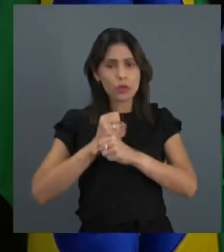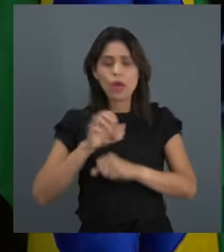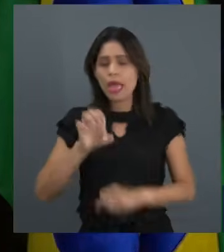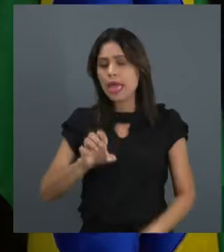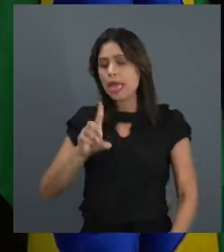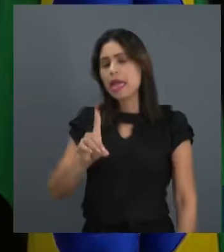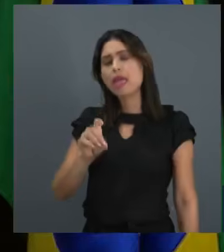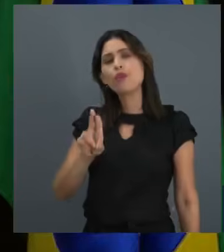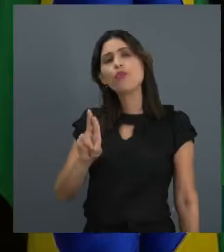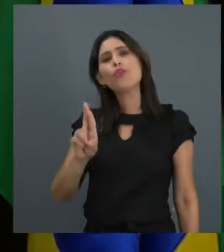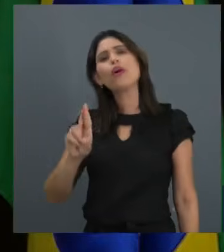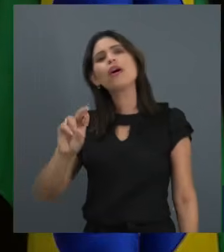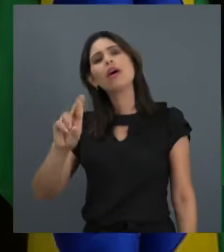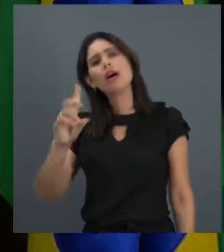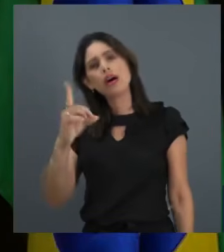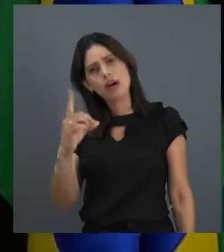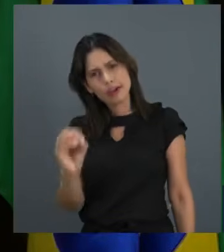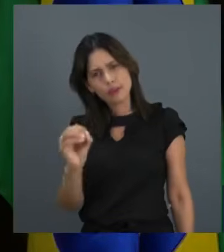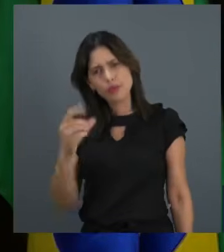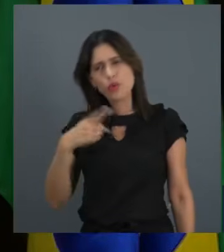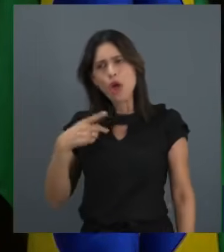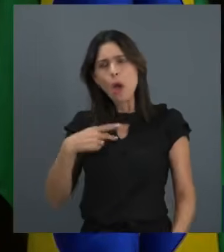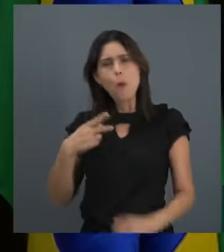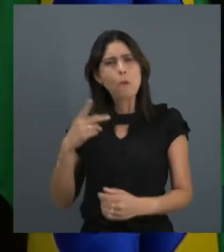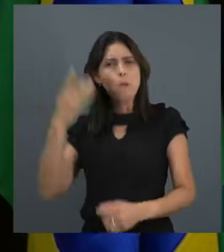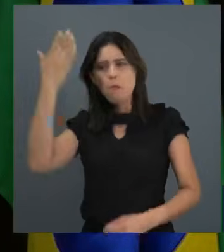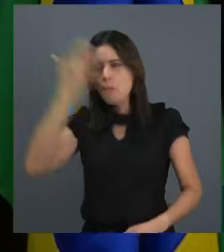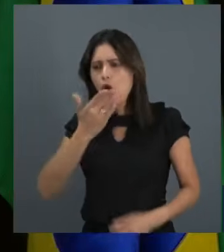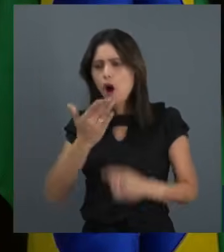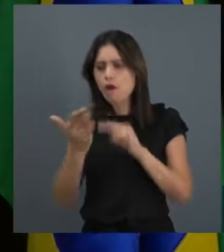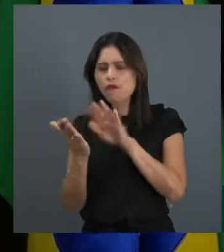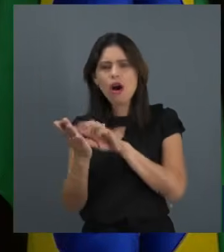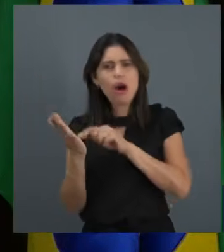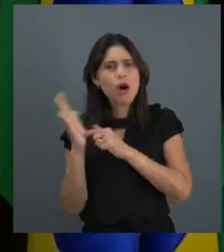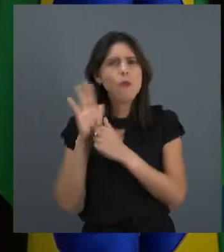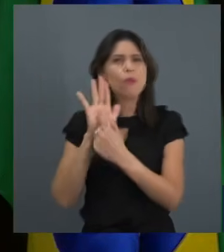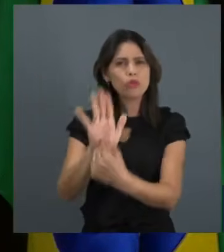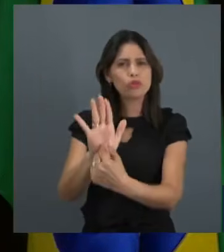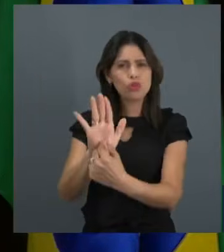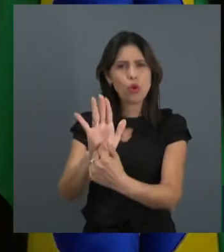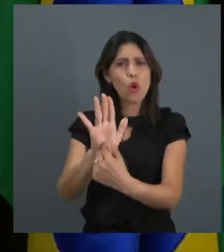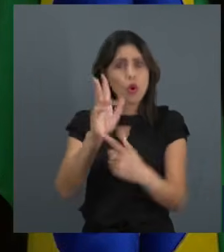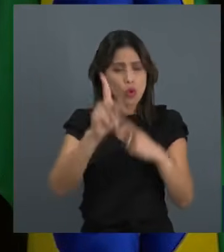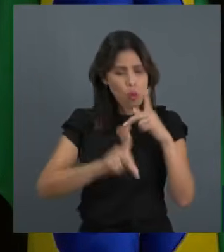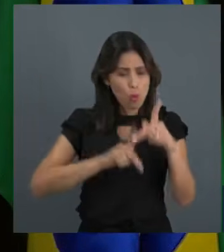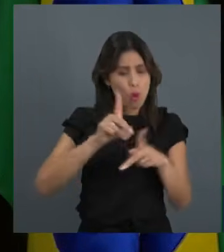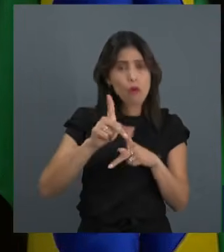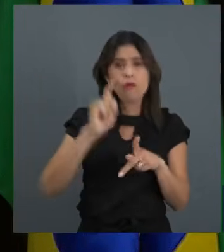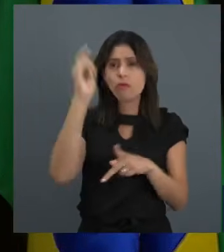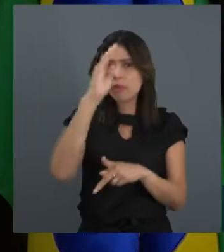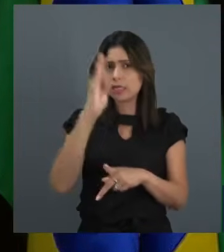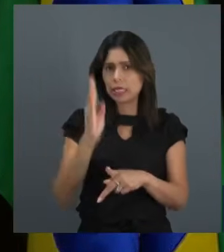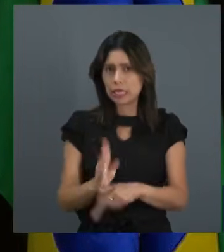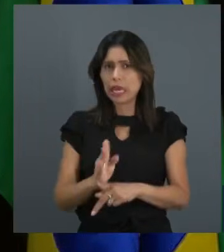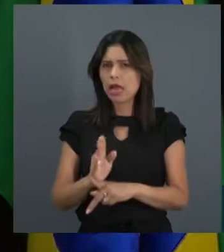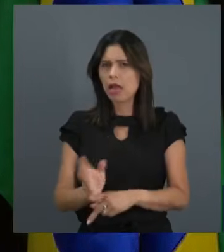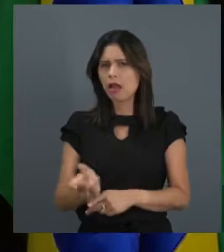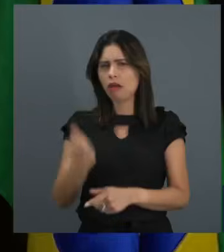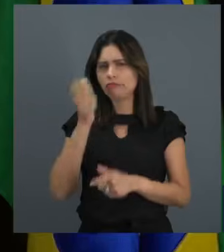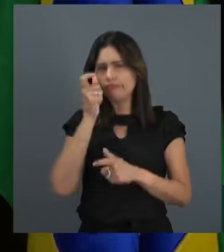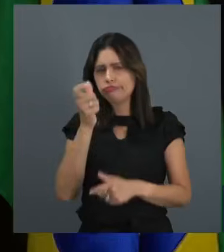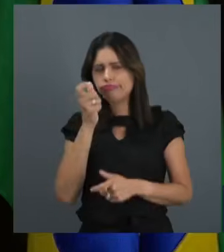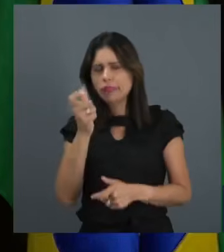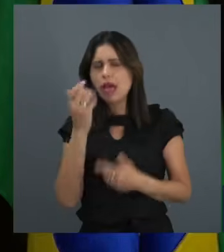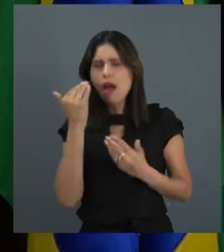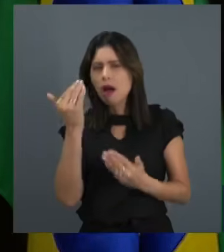Tagliaferro apresentou provas materiais daquilo que milhões de brasileiros suspeitavam em função dos fortes indícios